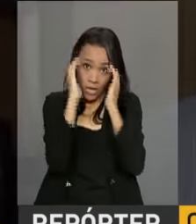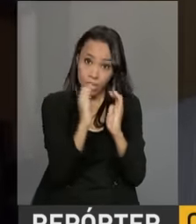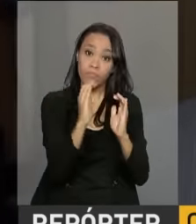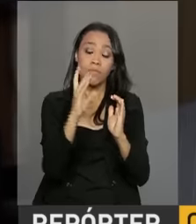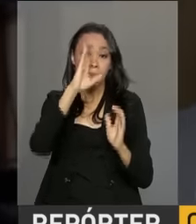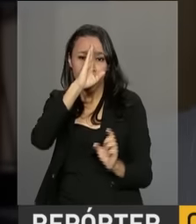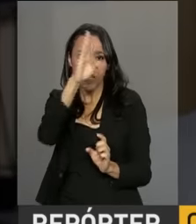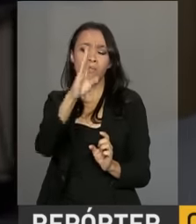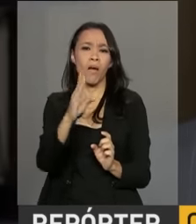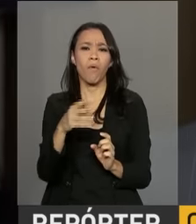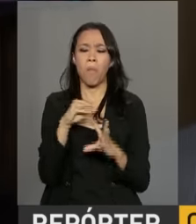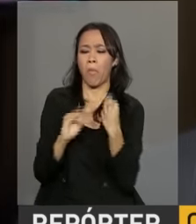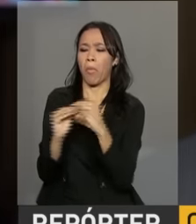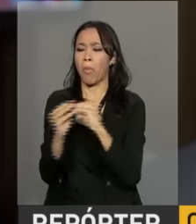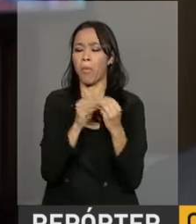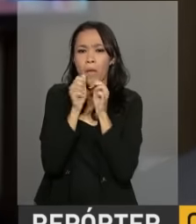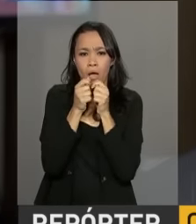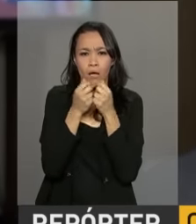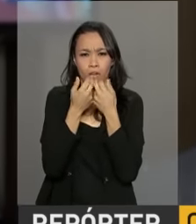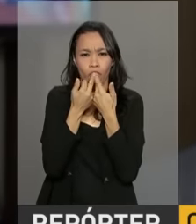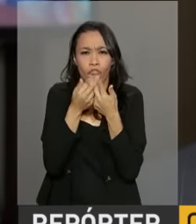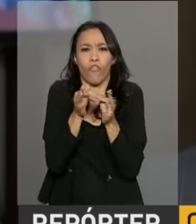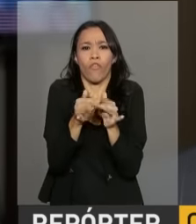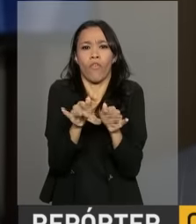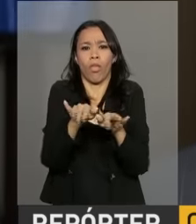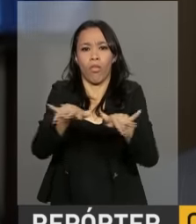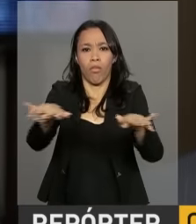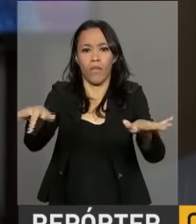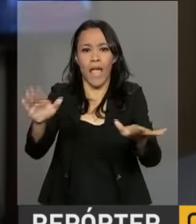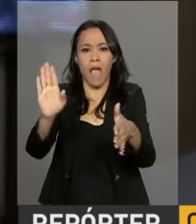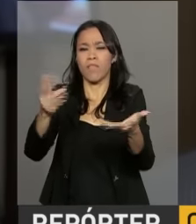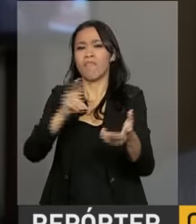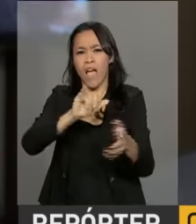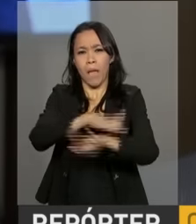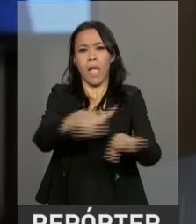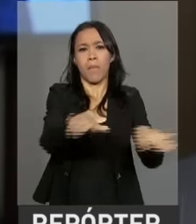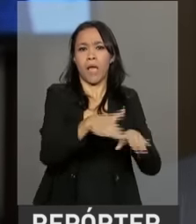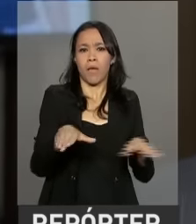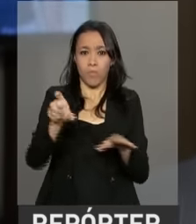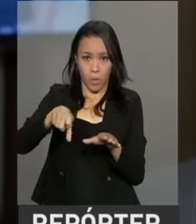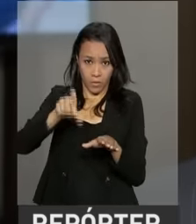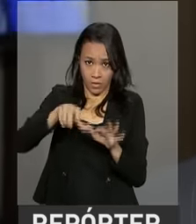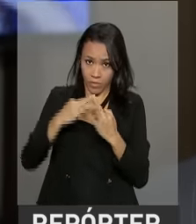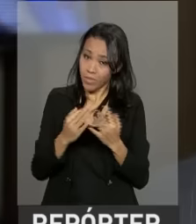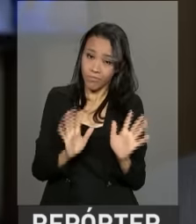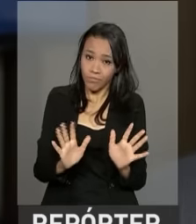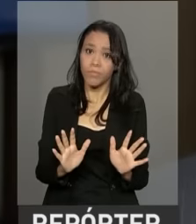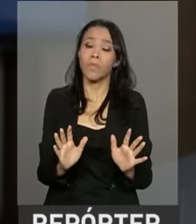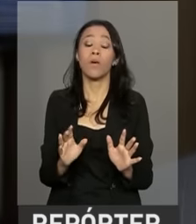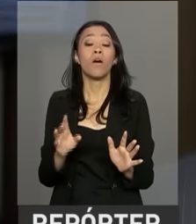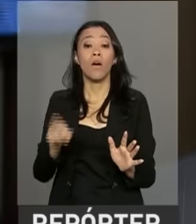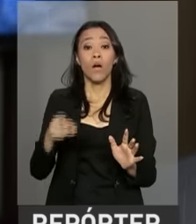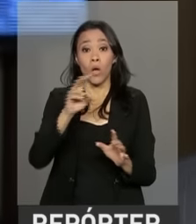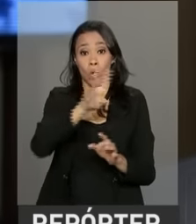todos aqueles boatos que iam acabar os programas e tal Na verdade são falsos né e o presidente temer não só